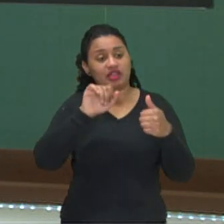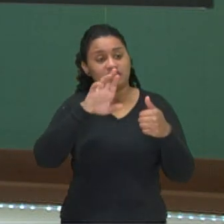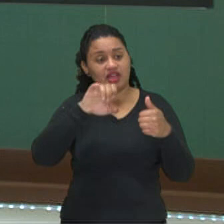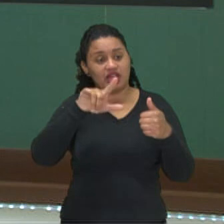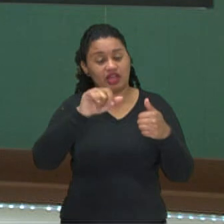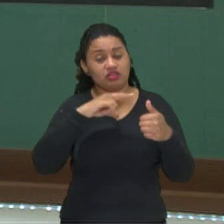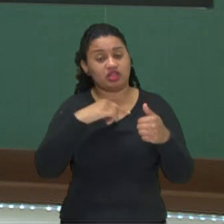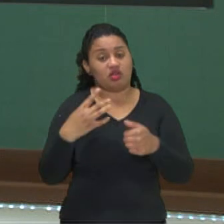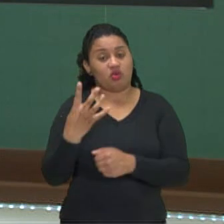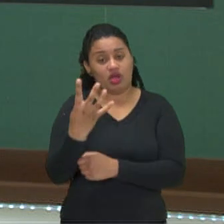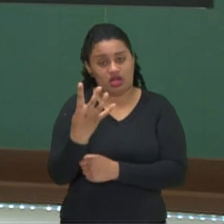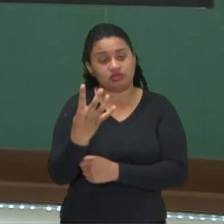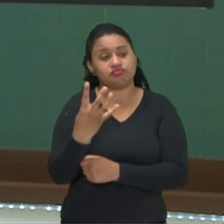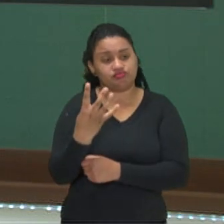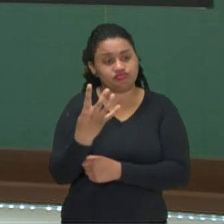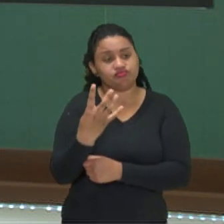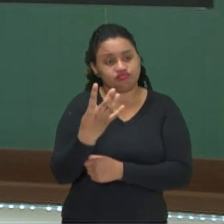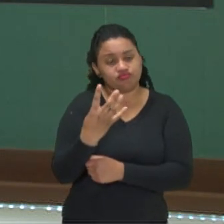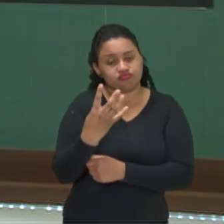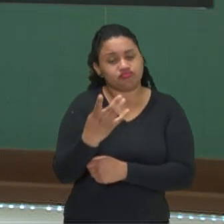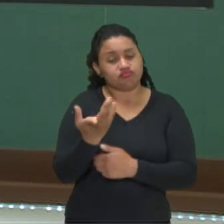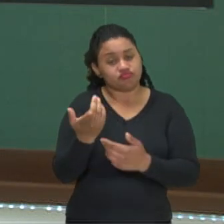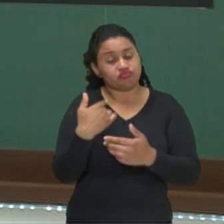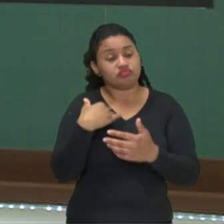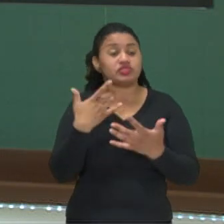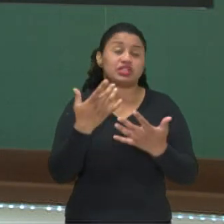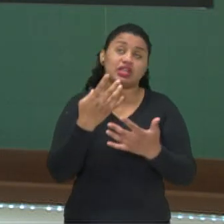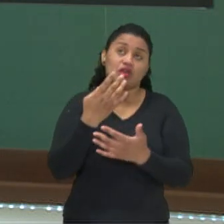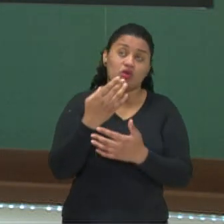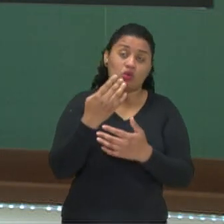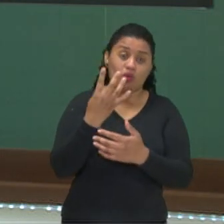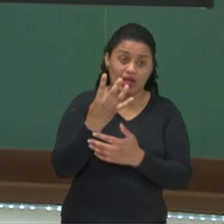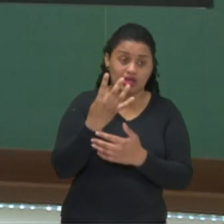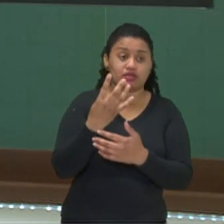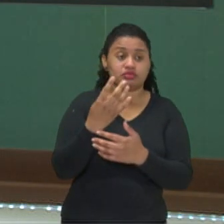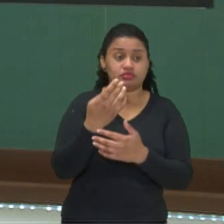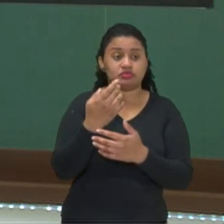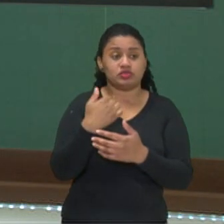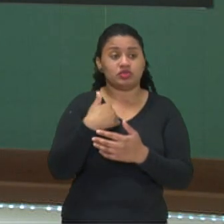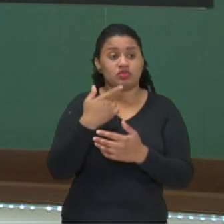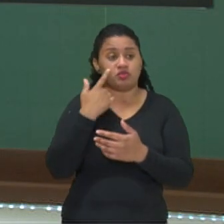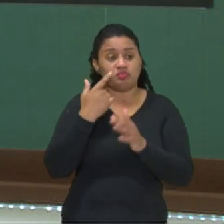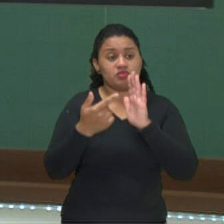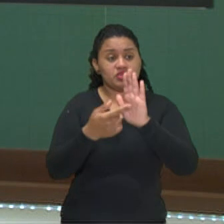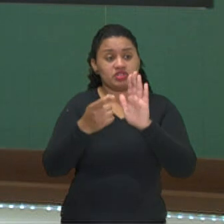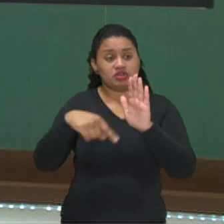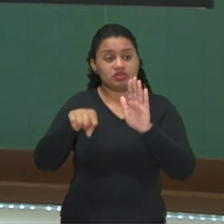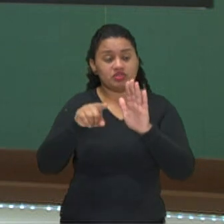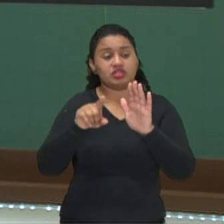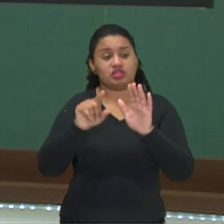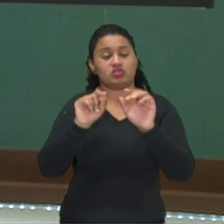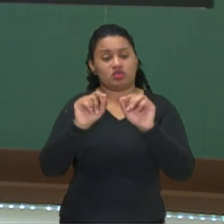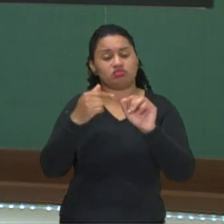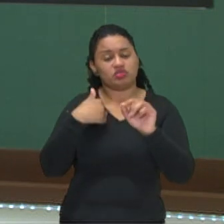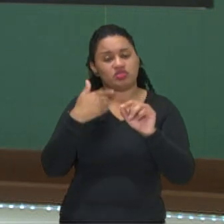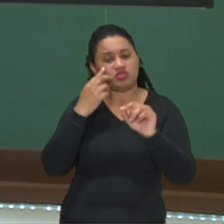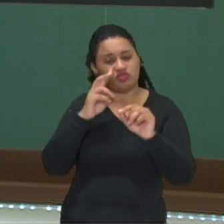Tetra, 4. 4 faces. Ao tetra, vou mostrar aqui o tetraedro que a gente